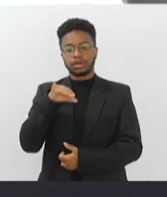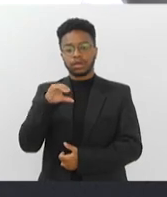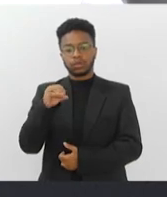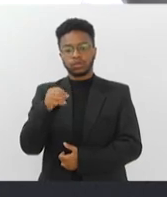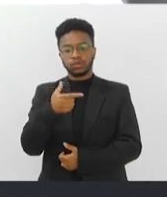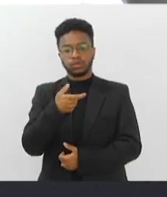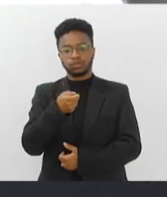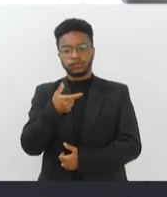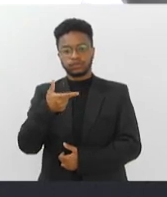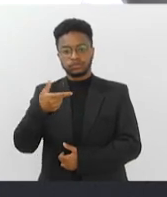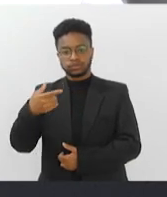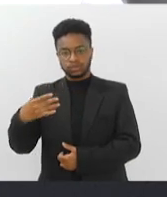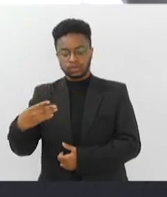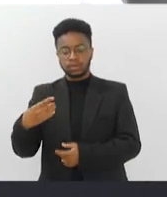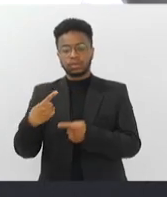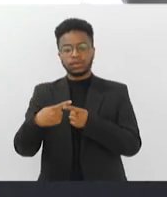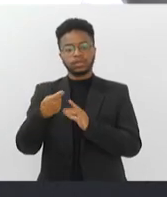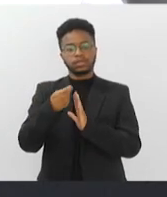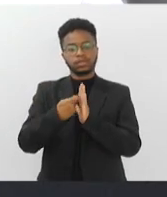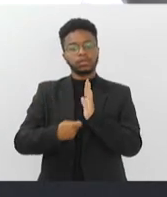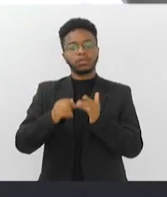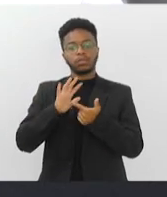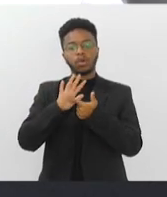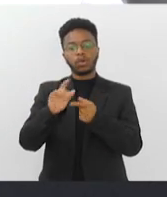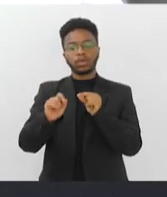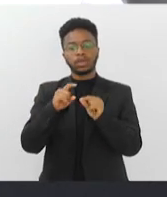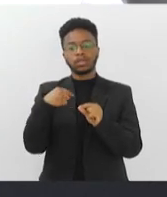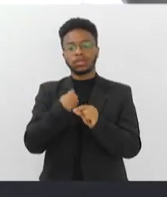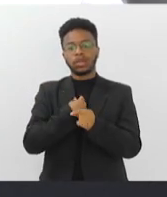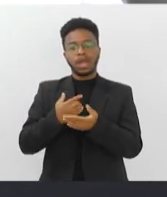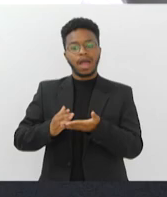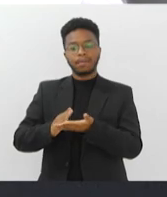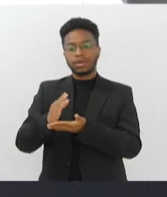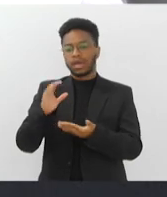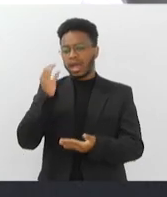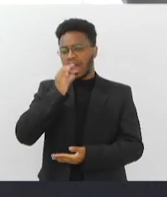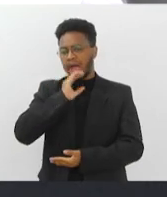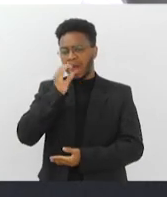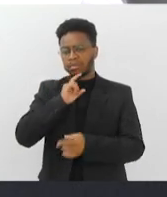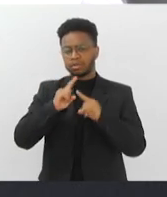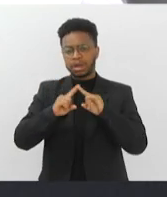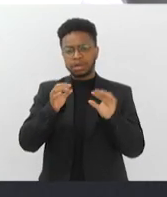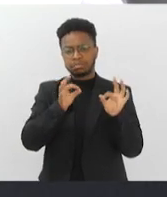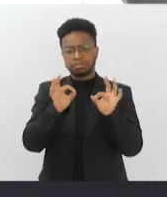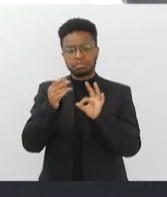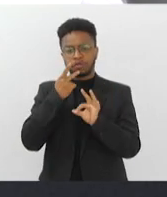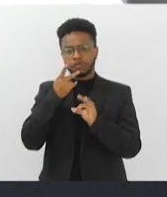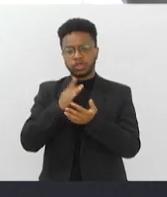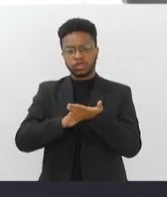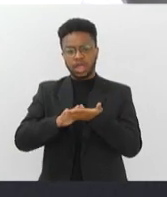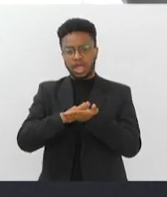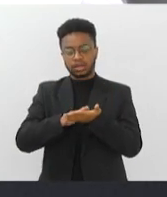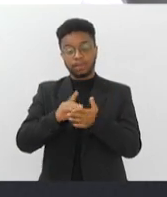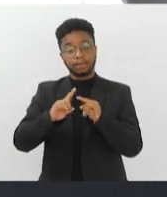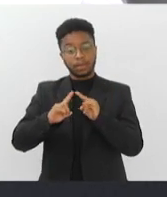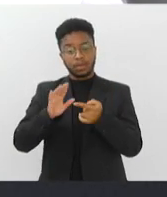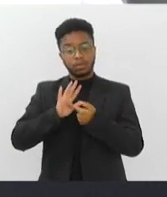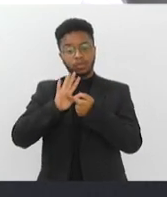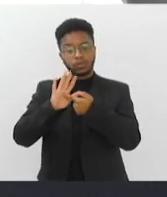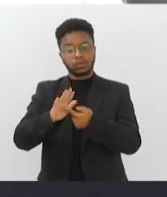10/5/24. Porque a matéria está dizendo que nós aprovamos em 15 segundos e ninguém falou nada. Foi apresentado